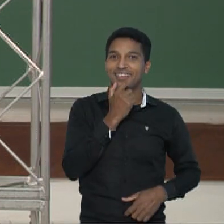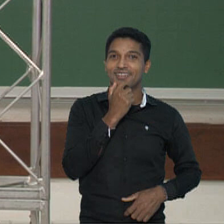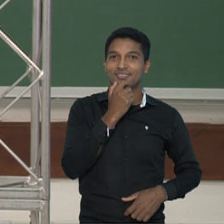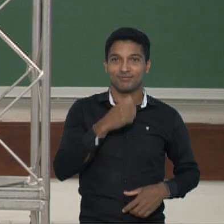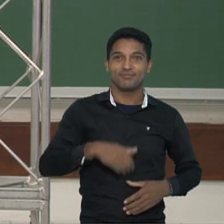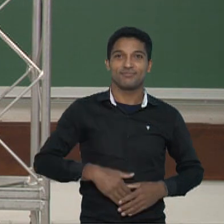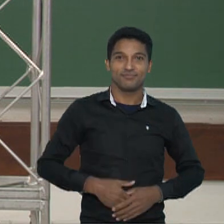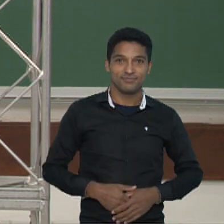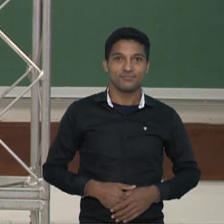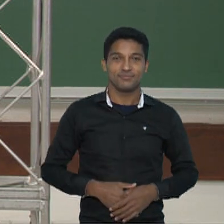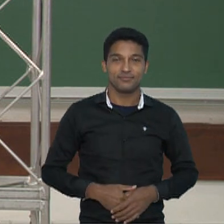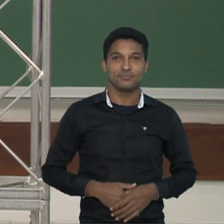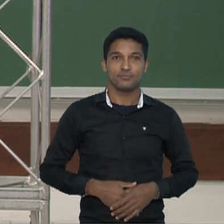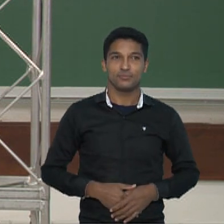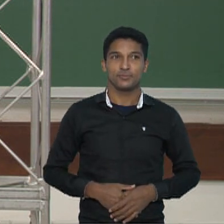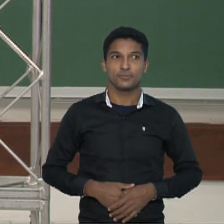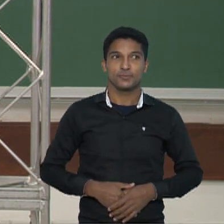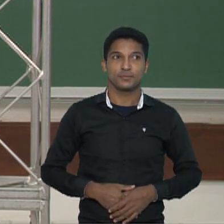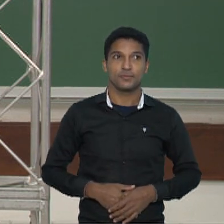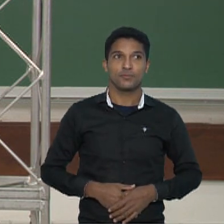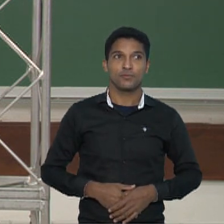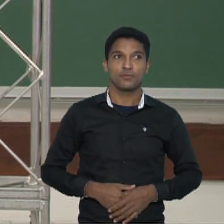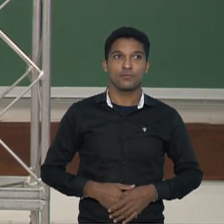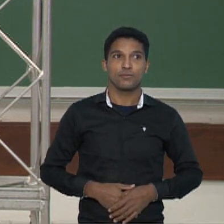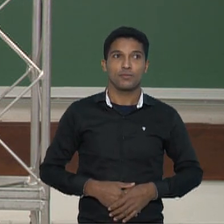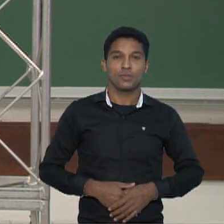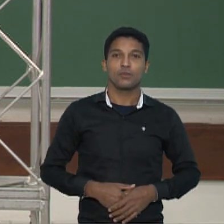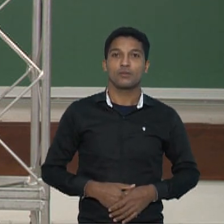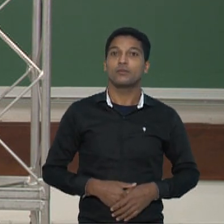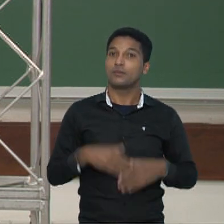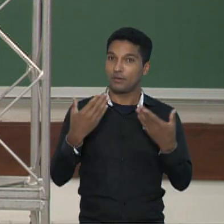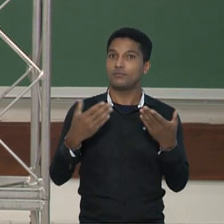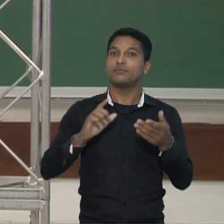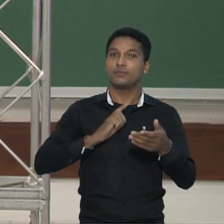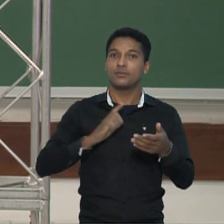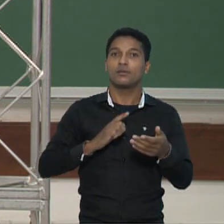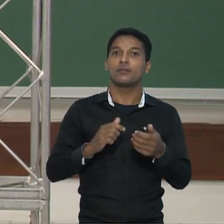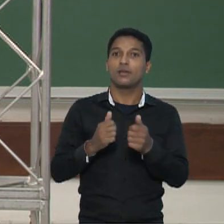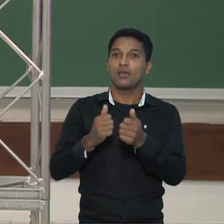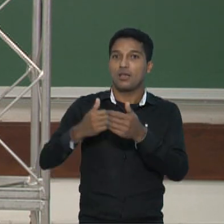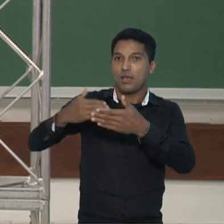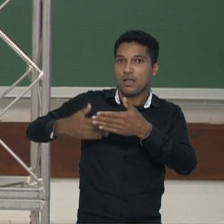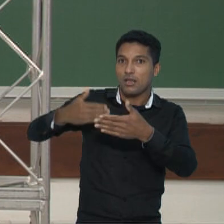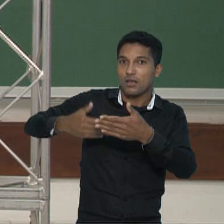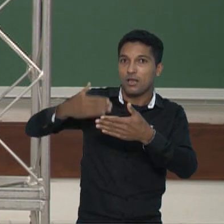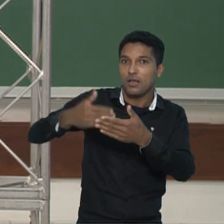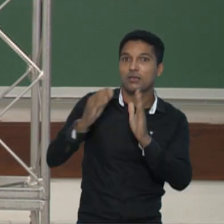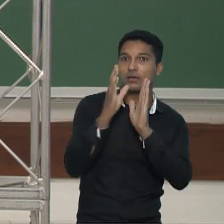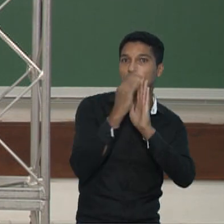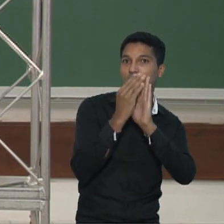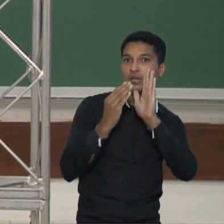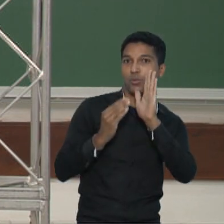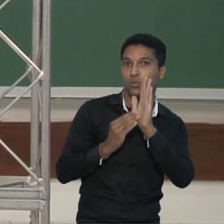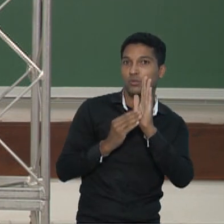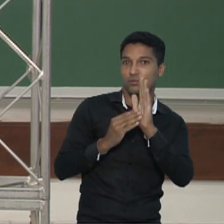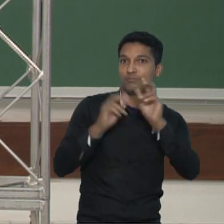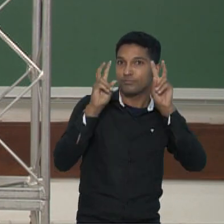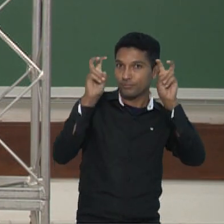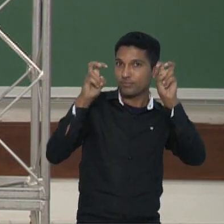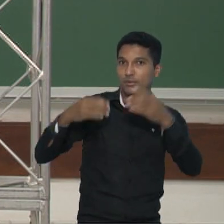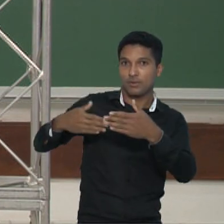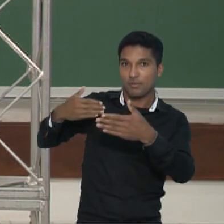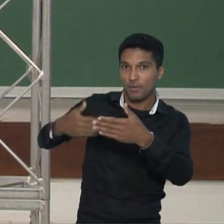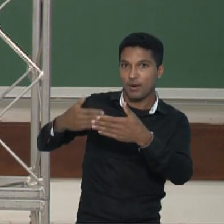ter uma sequência de conteúdos aí falando sobre esse assunto. Porém, na aulinha anterior,